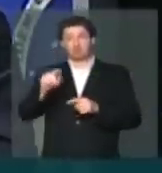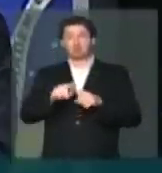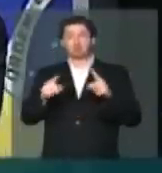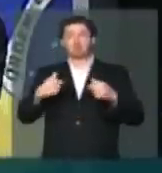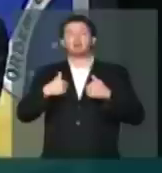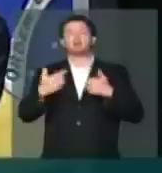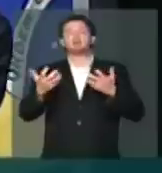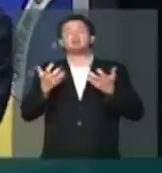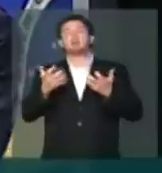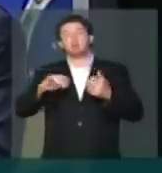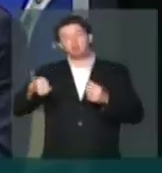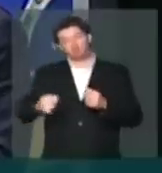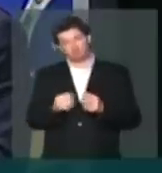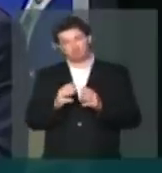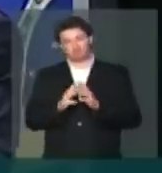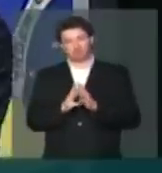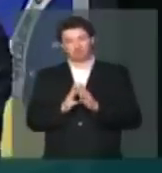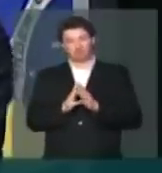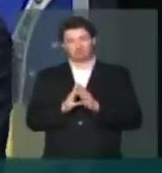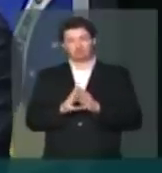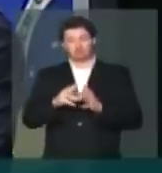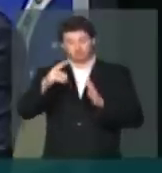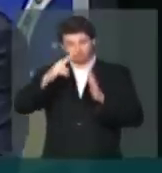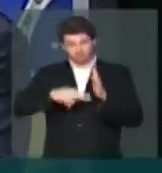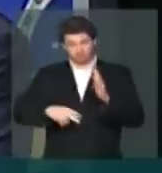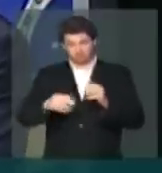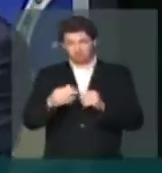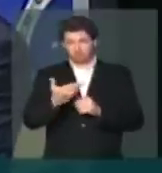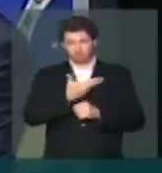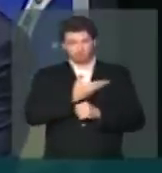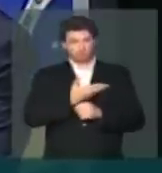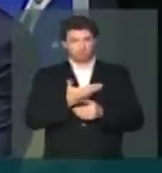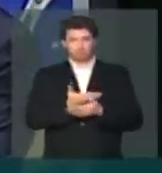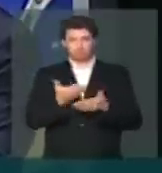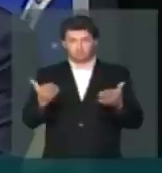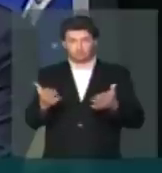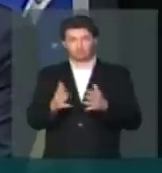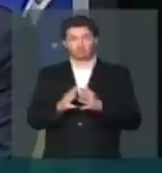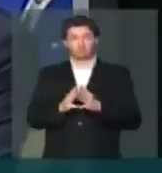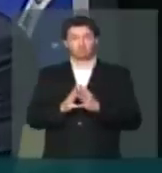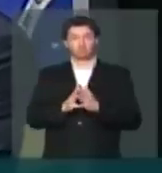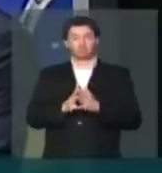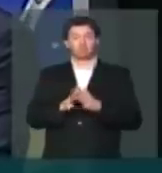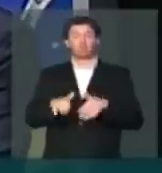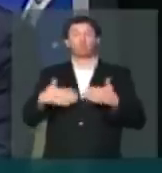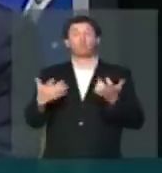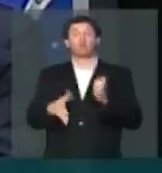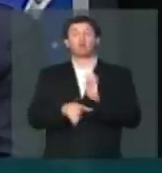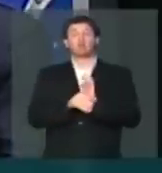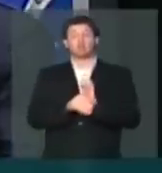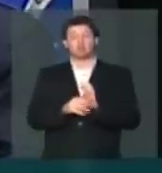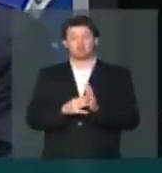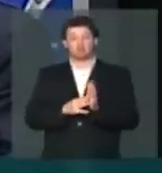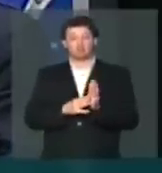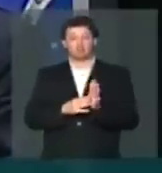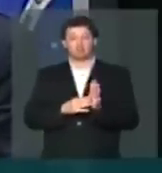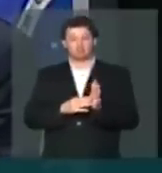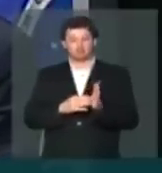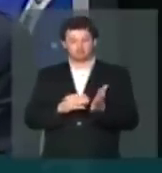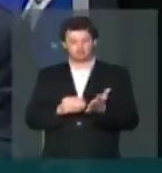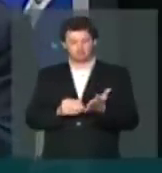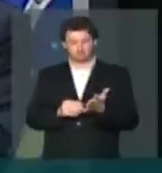queria ter a oportunidade de ler aqui para os companheiros e companheiras quais são essas emendas. Que,